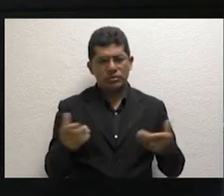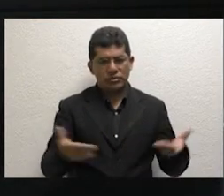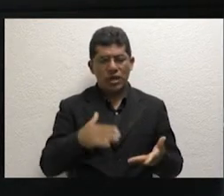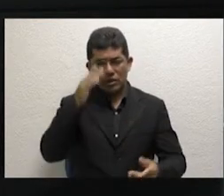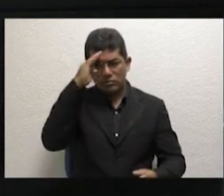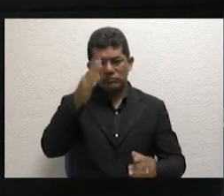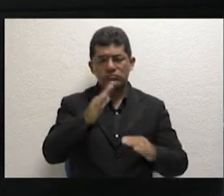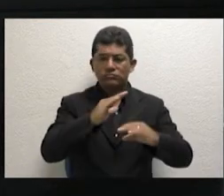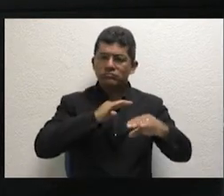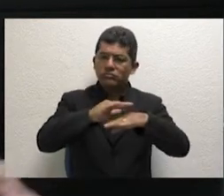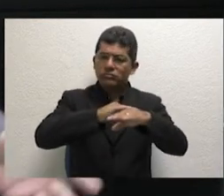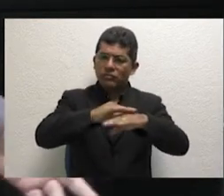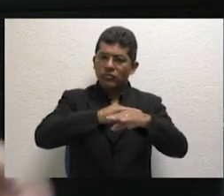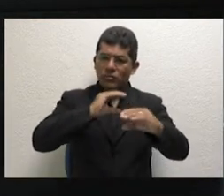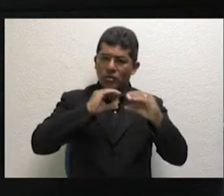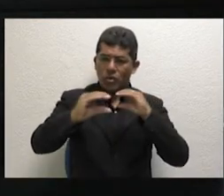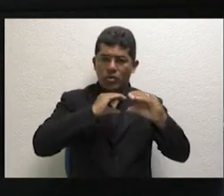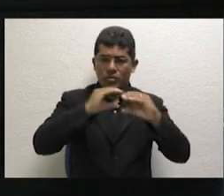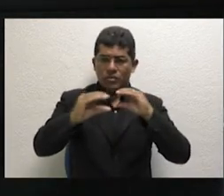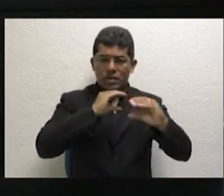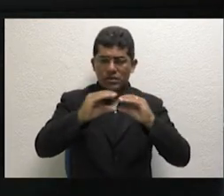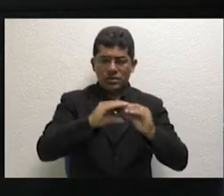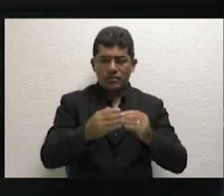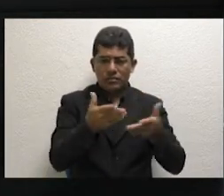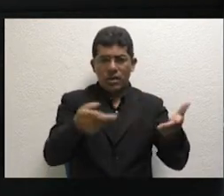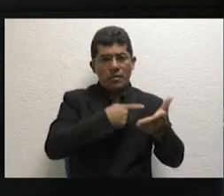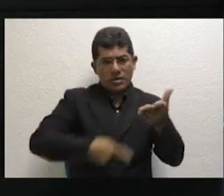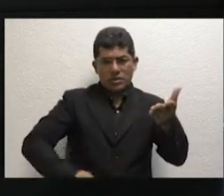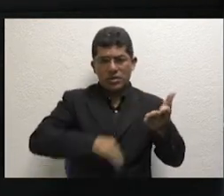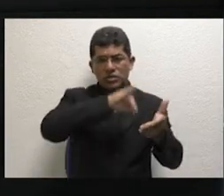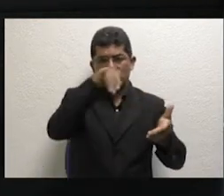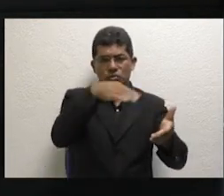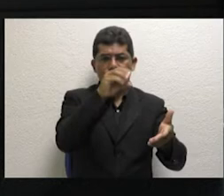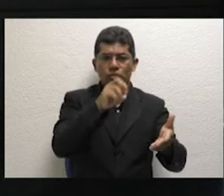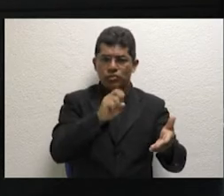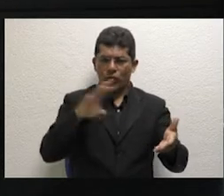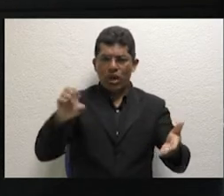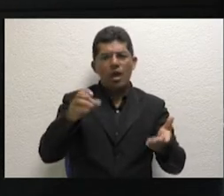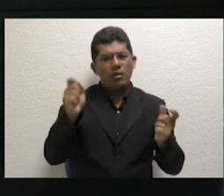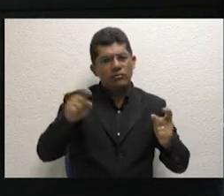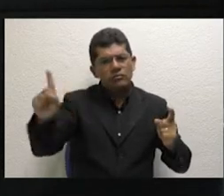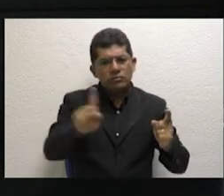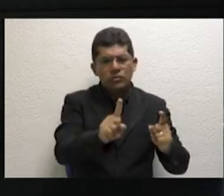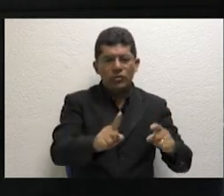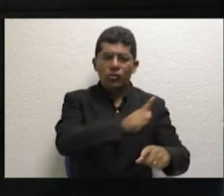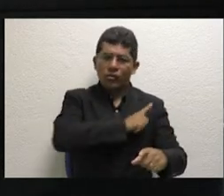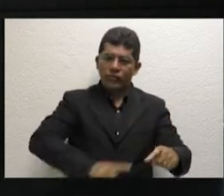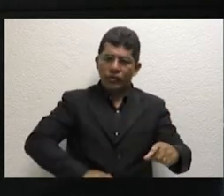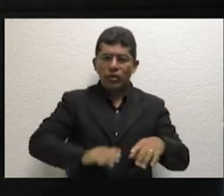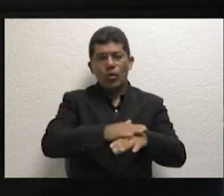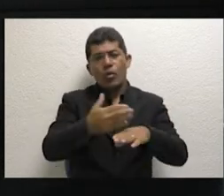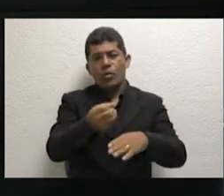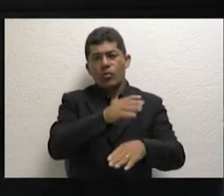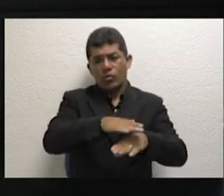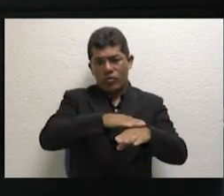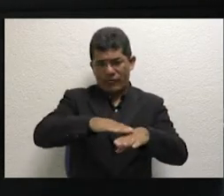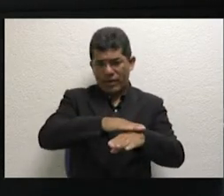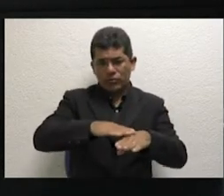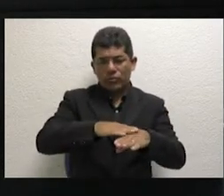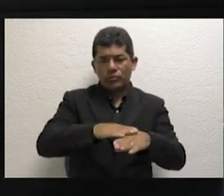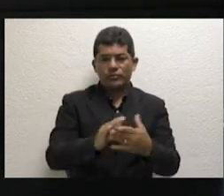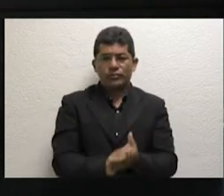intermediar e eu estou colocando ao presidente Josué uma conversa com o governador